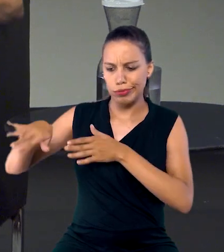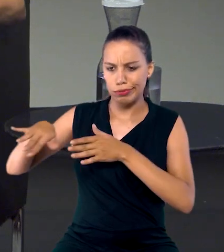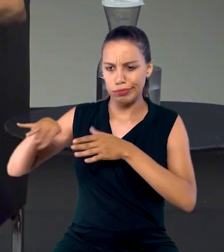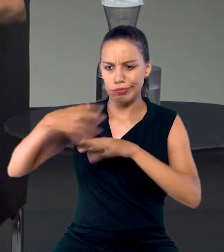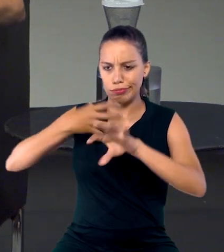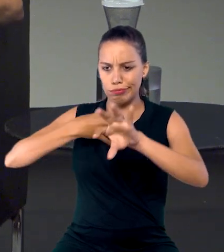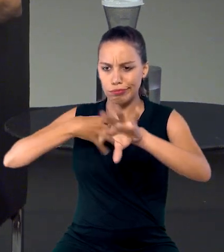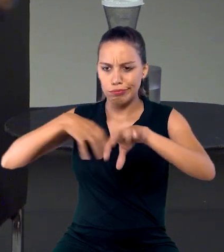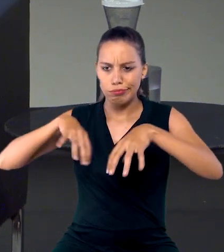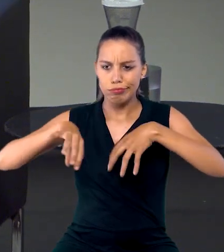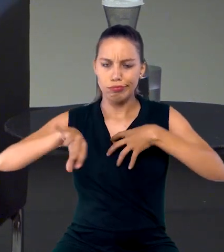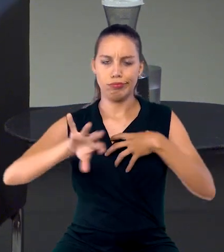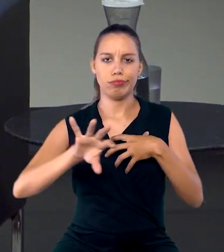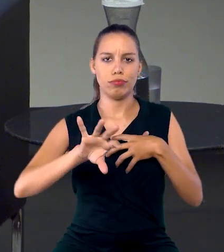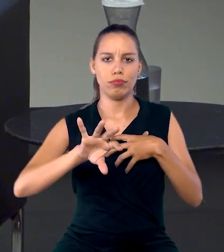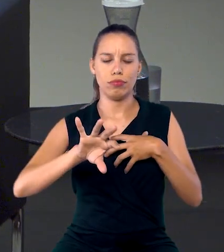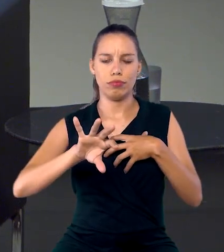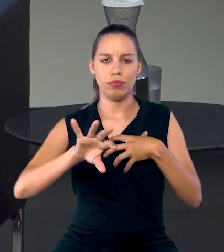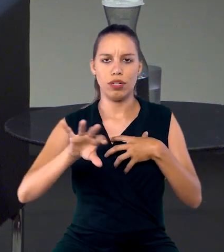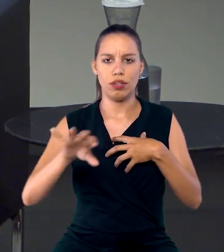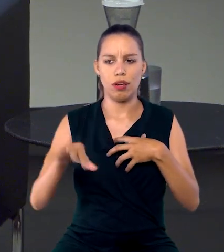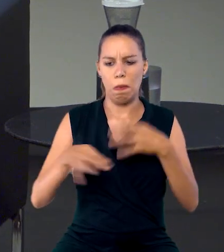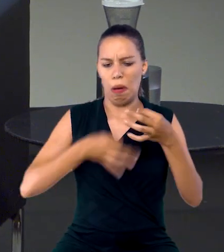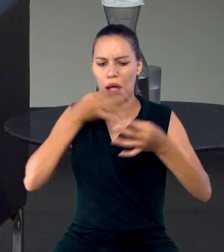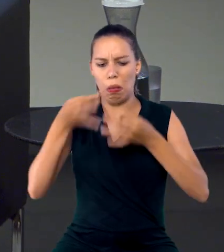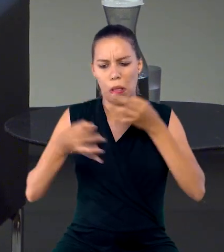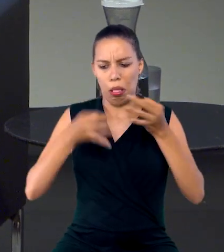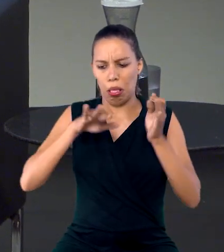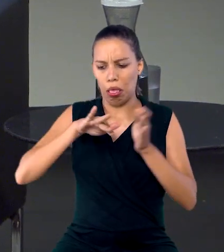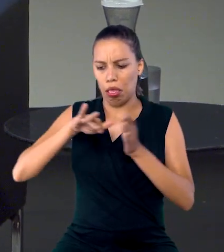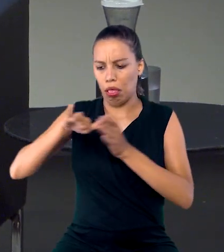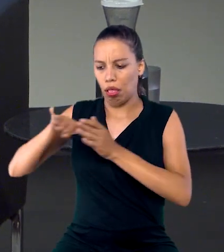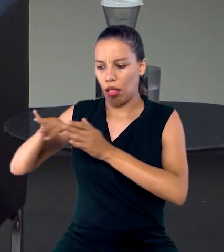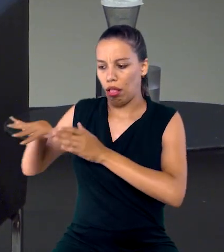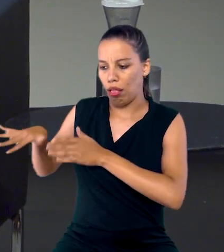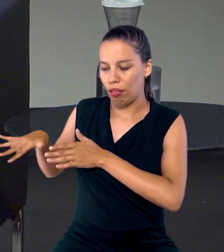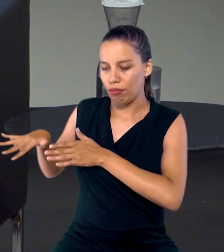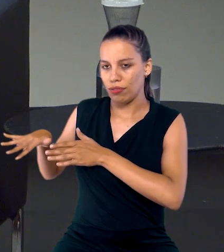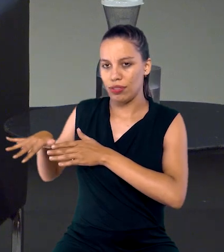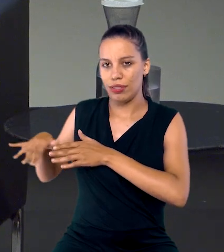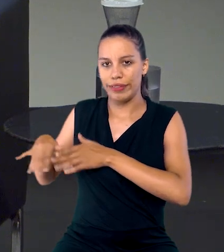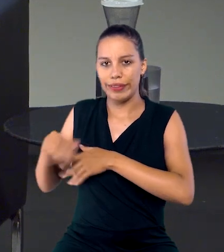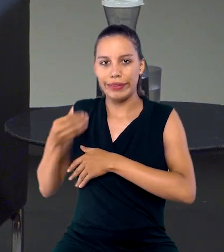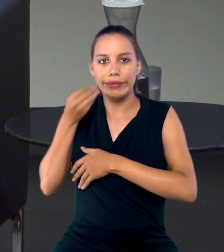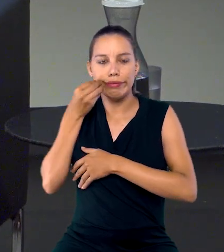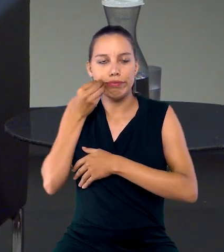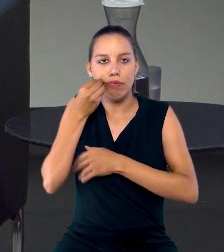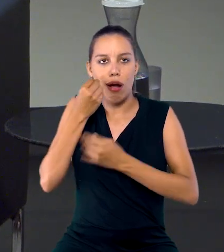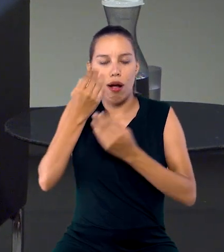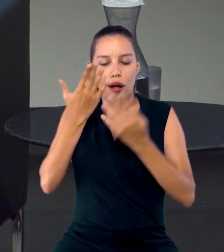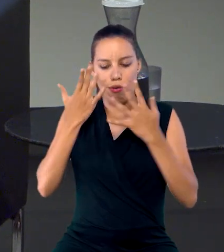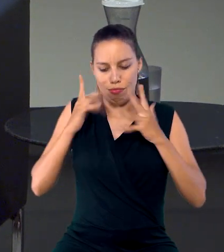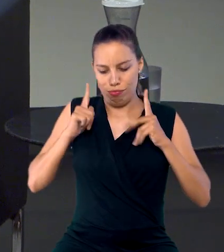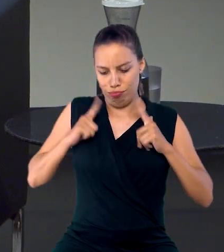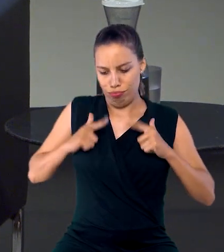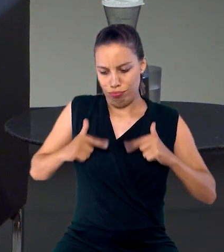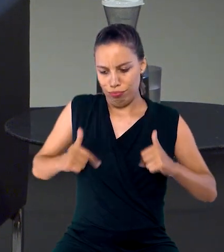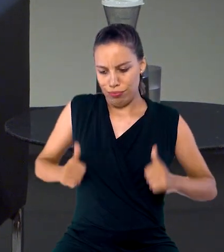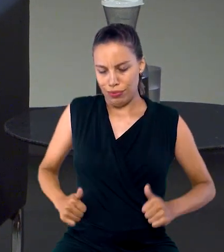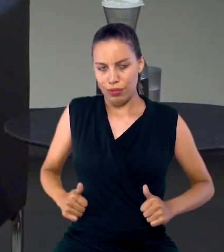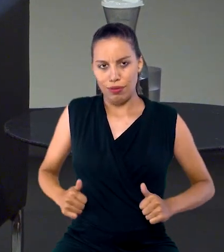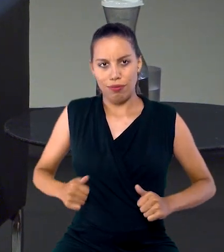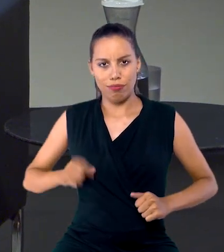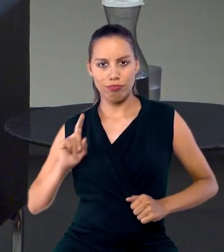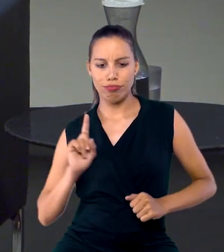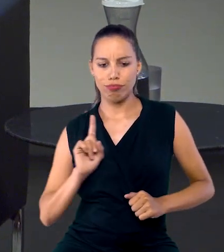coisa, para ir o mais vazio possível, já que totalmente vazio é impossível, mas o mais vazio possível em